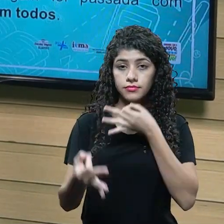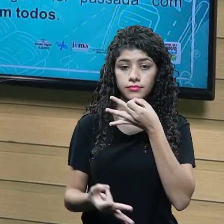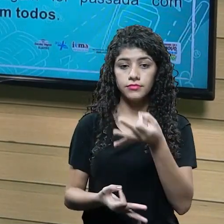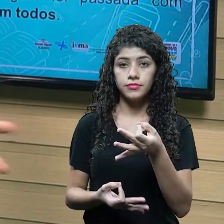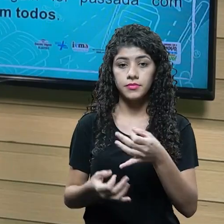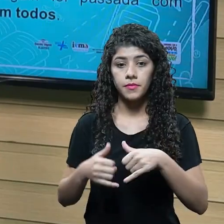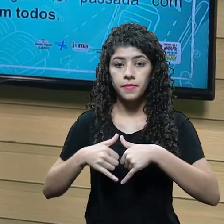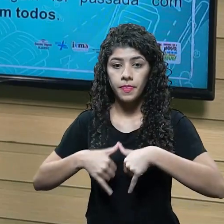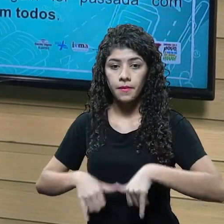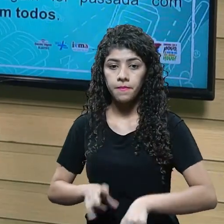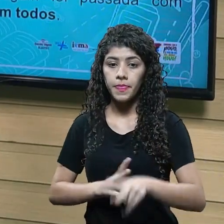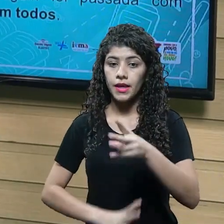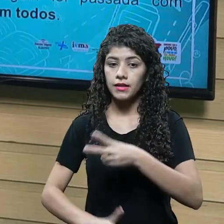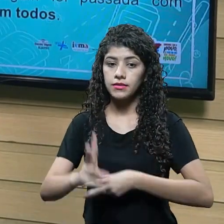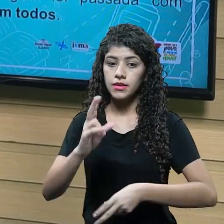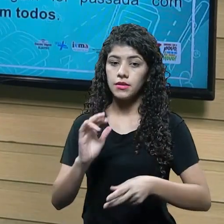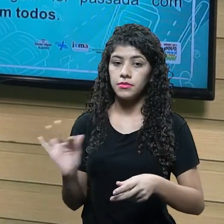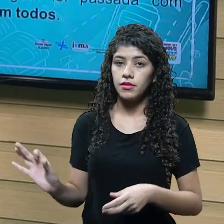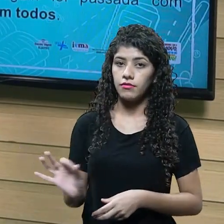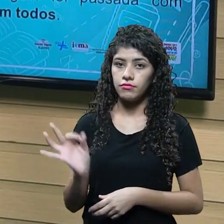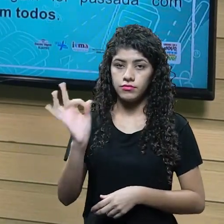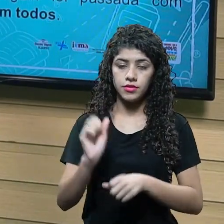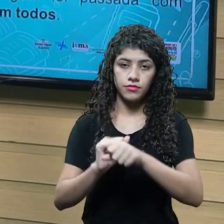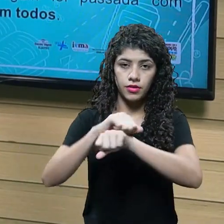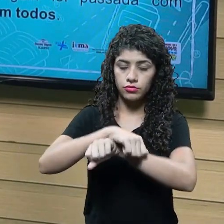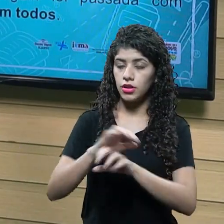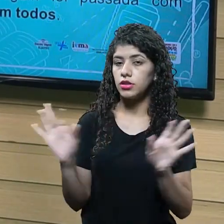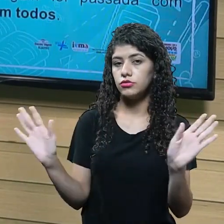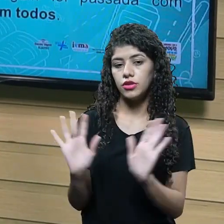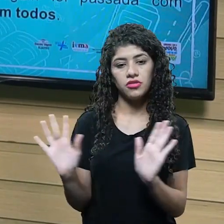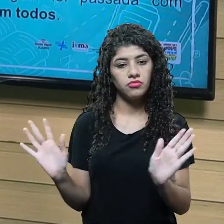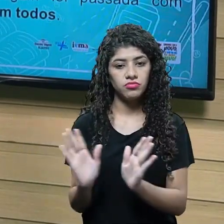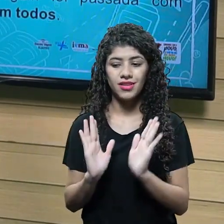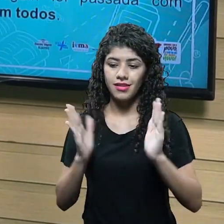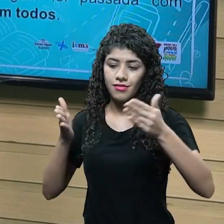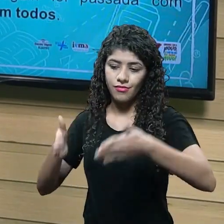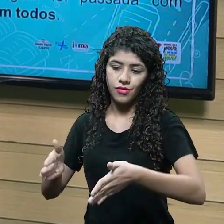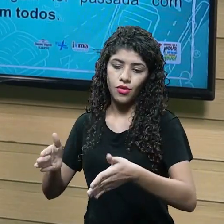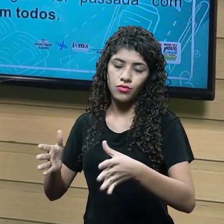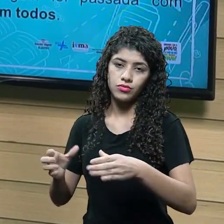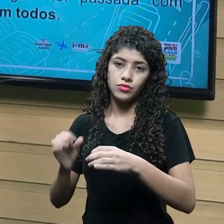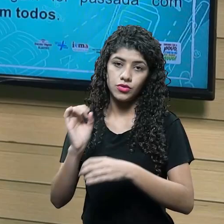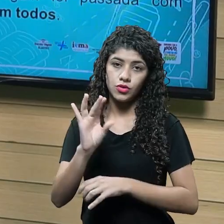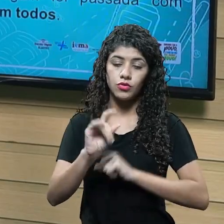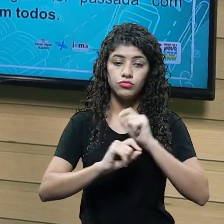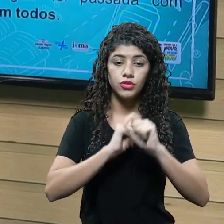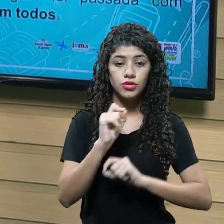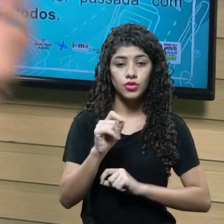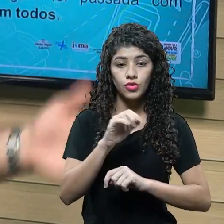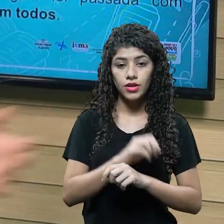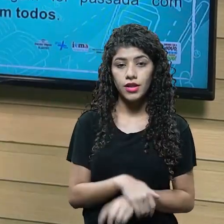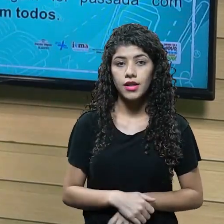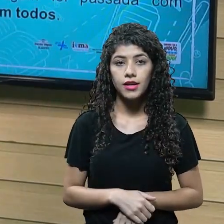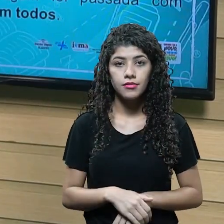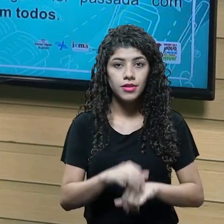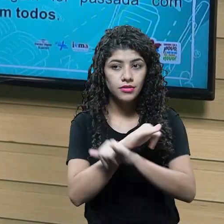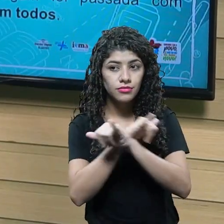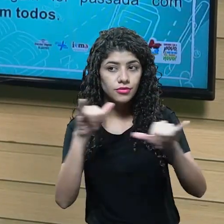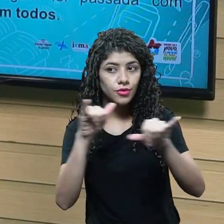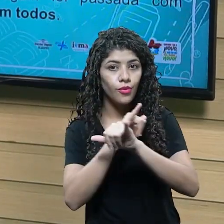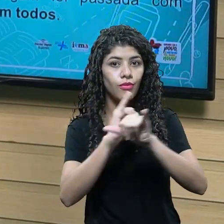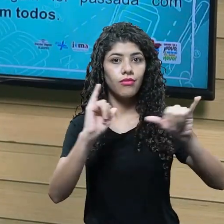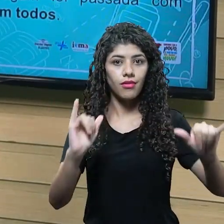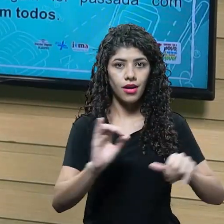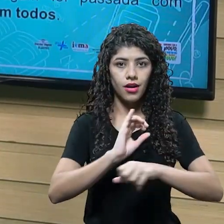esse marketing só ali na universidade, ele não chamaria atenção, porque ficaria com um público muito fechado. Só que ela utilizou as redes, as mídias para divulgar o marketing de